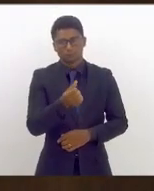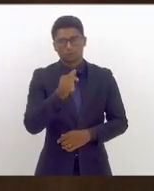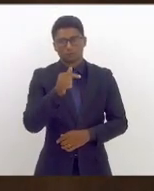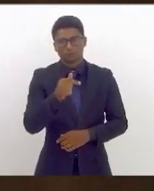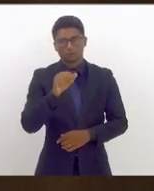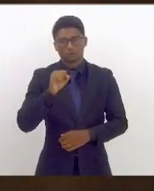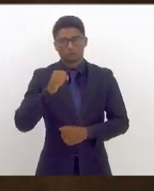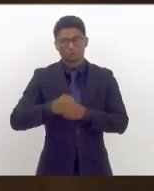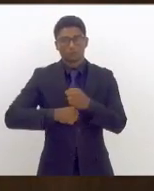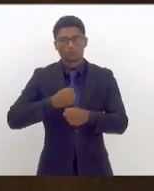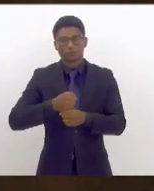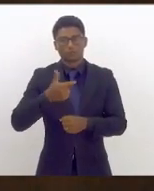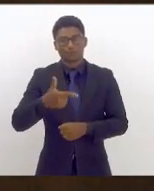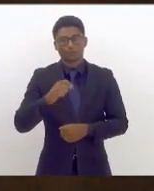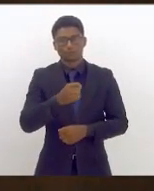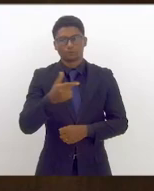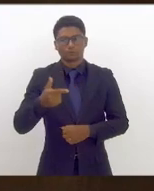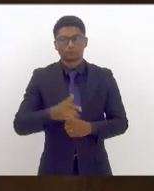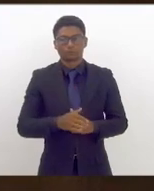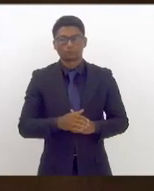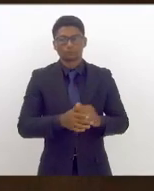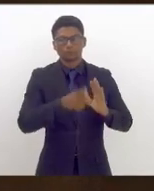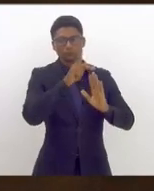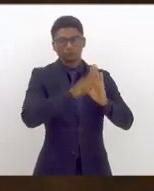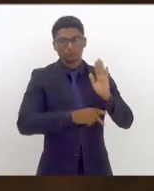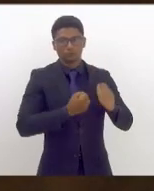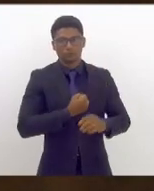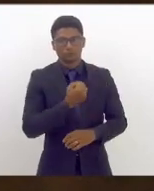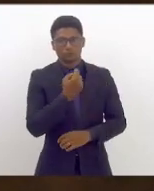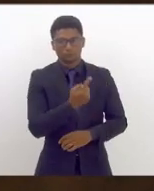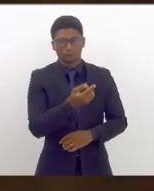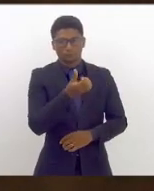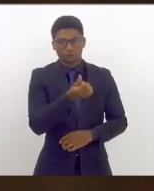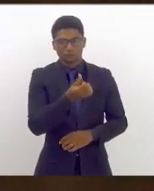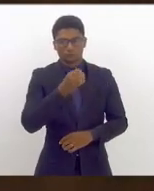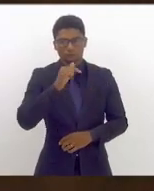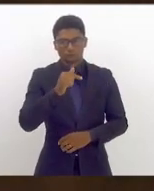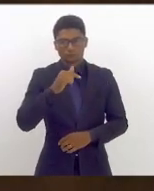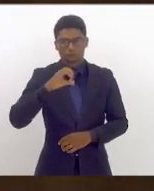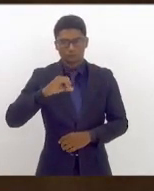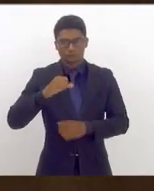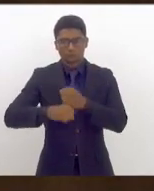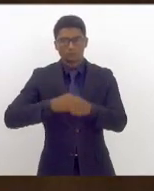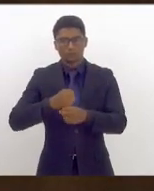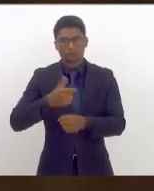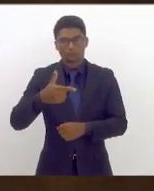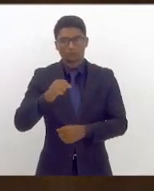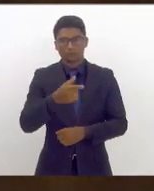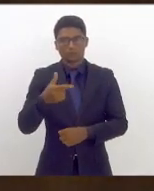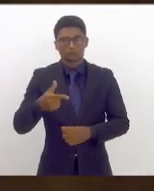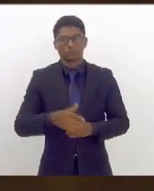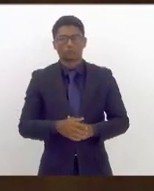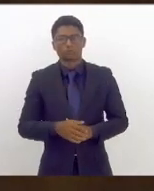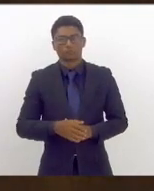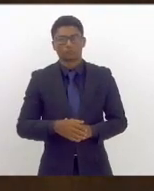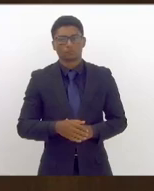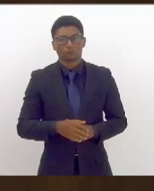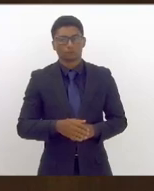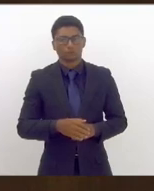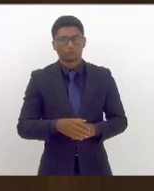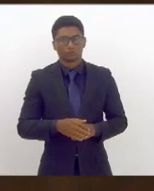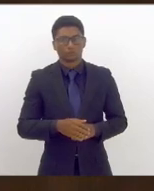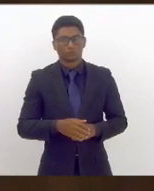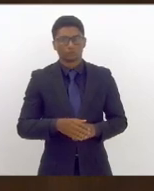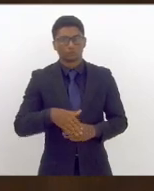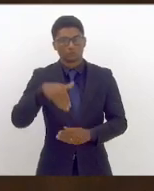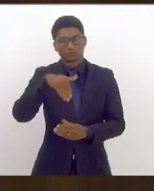de 2022 num projeto de resolução 1679 de 2022 também abstenção e